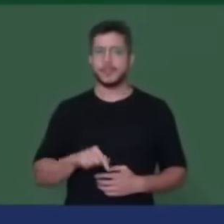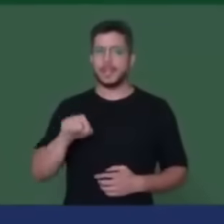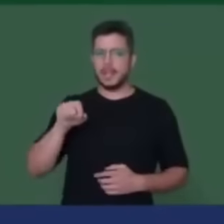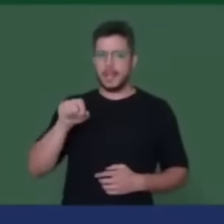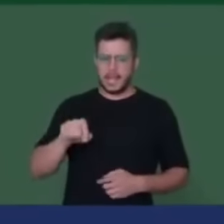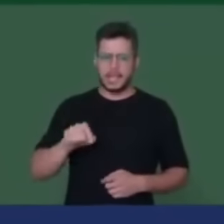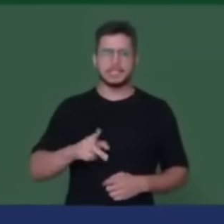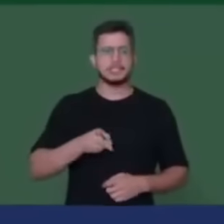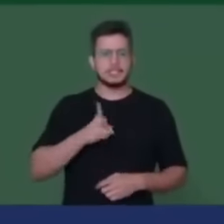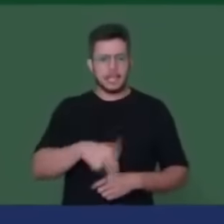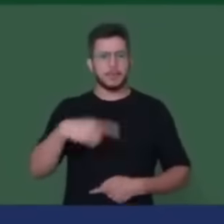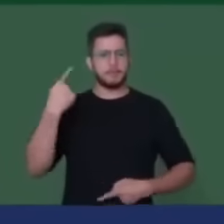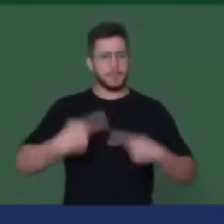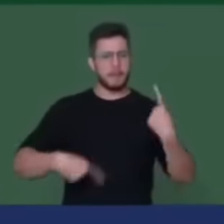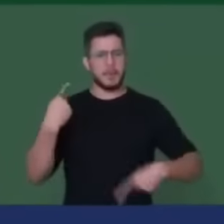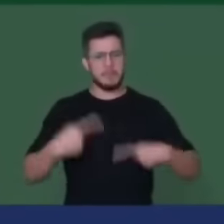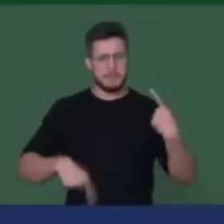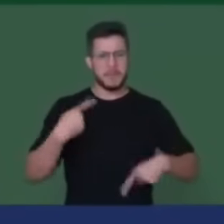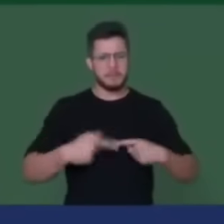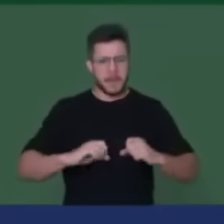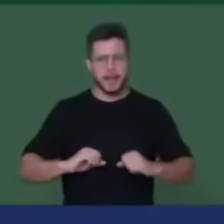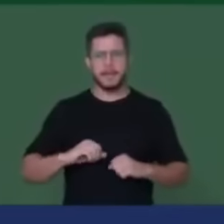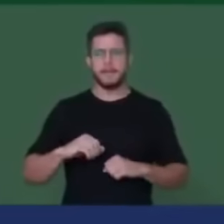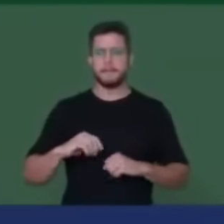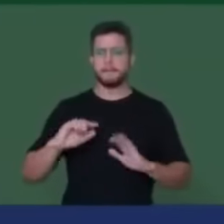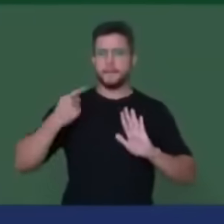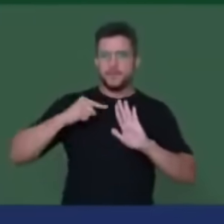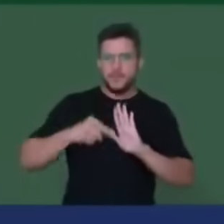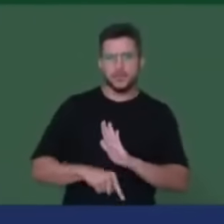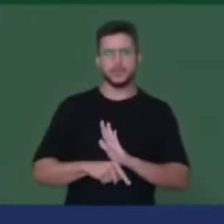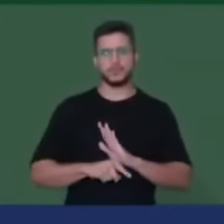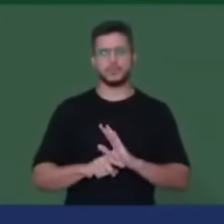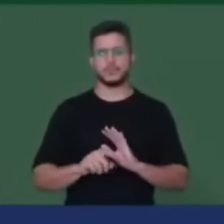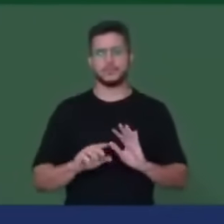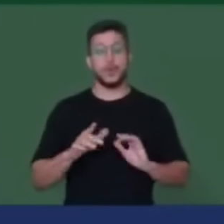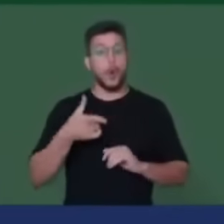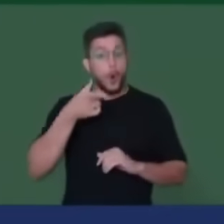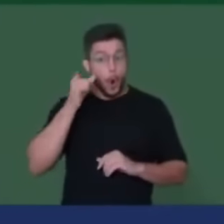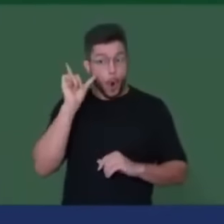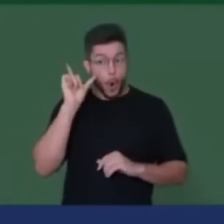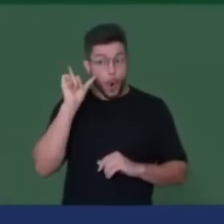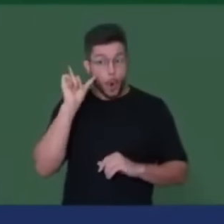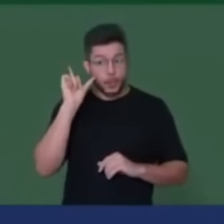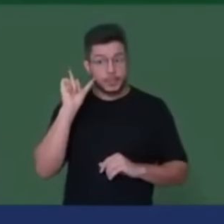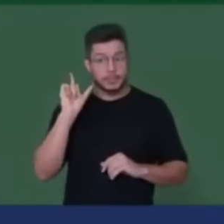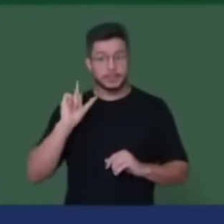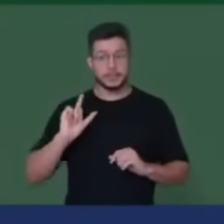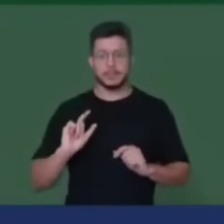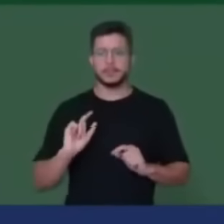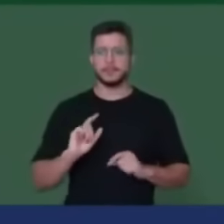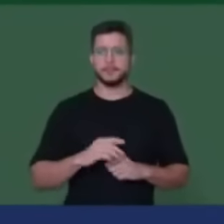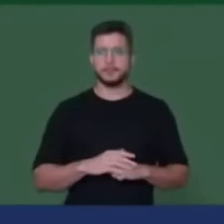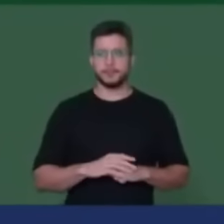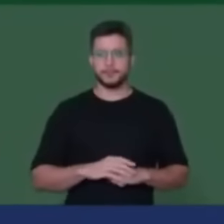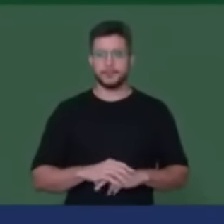discussão, inclusive no dia de ontem, onde tivemos a oportunidade de conversar